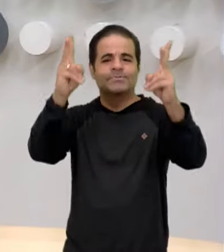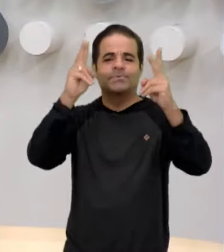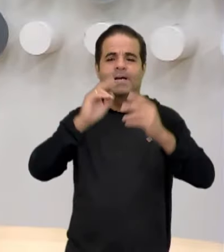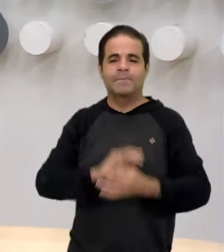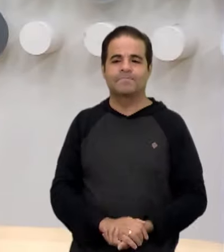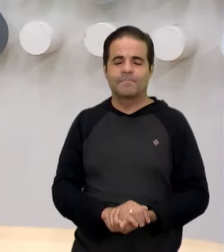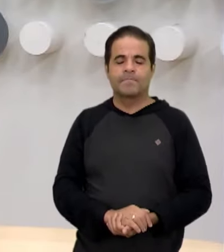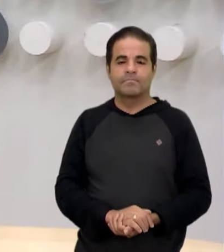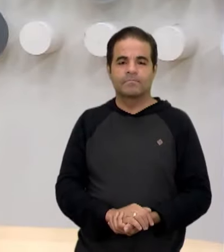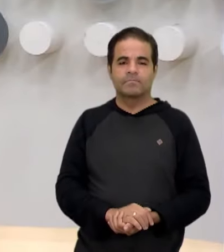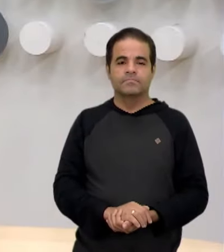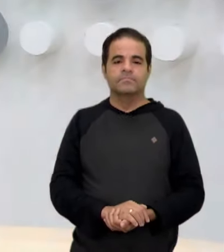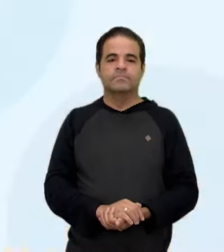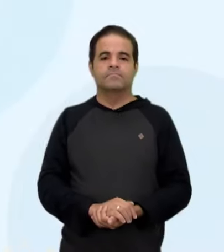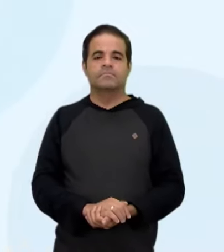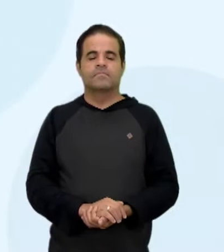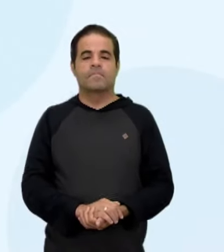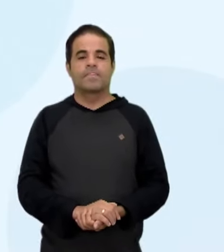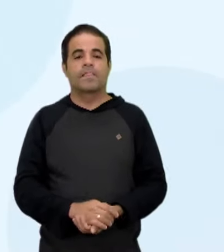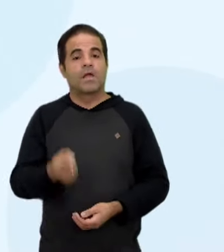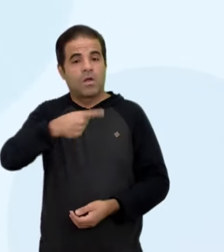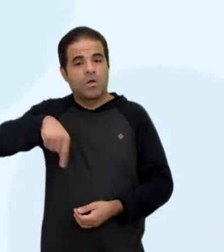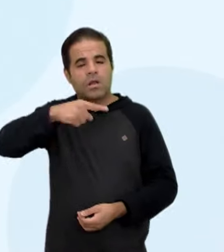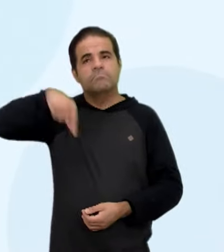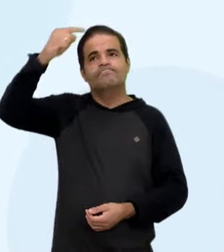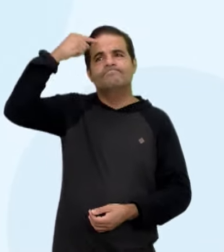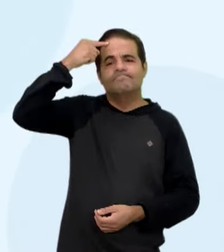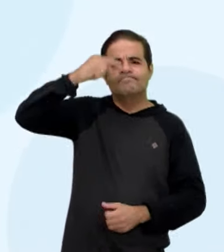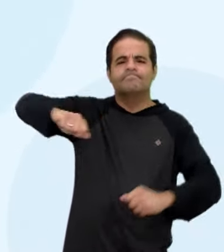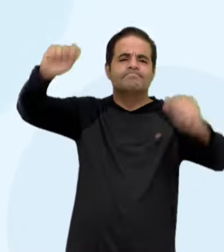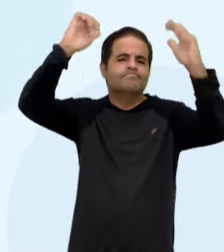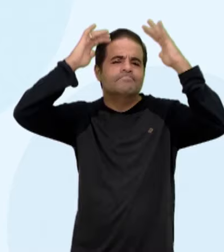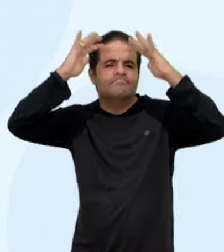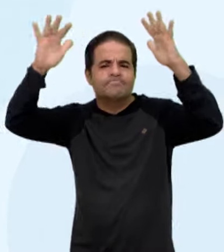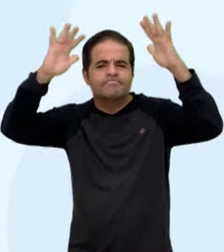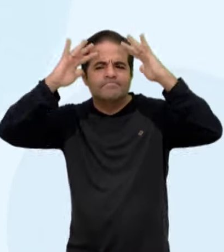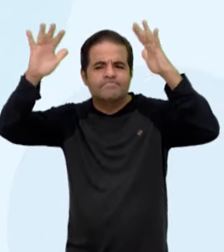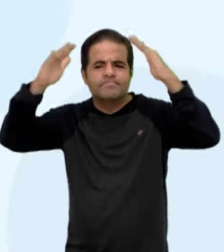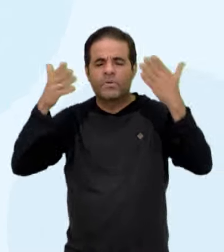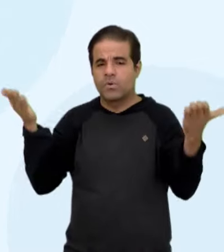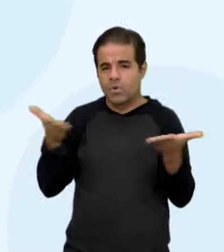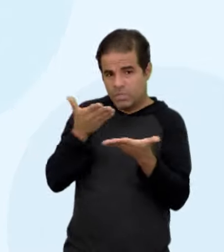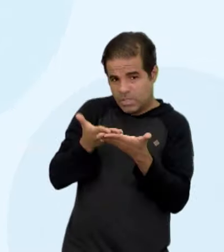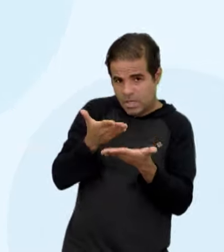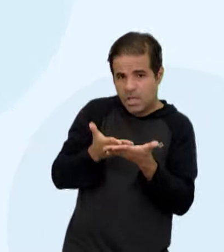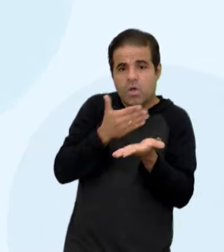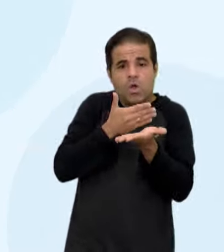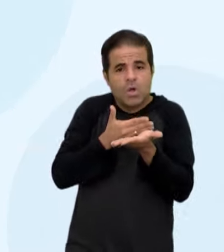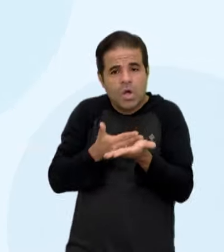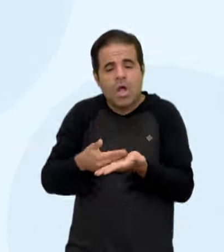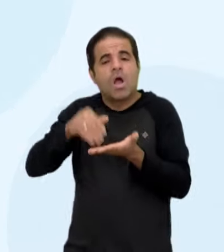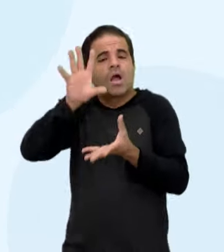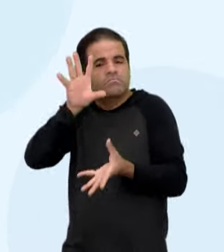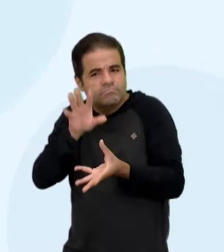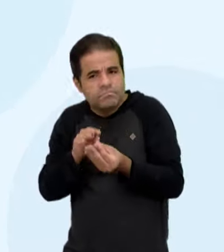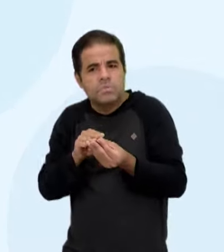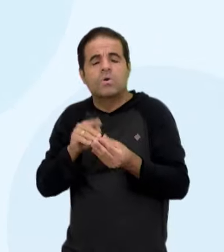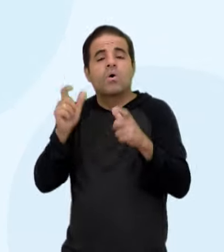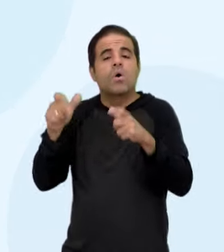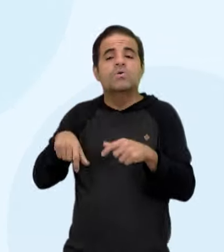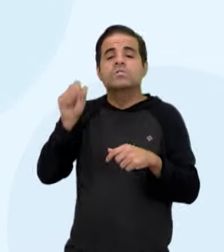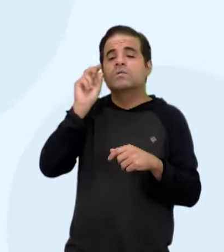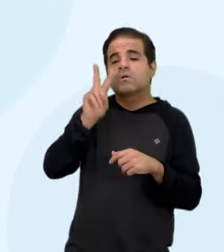avançar mais um pouquinho para a nossa reflexão do dia. Vamos lá! Na aula de hoje, começamos a nossa